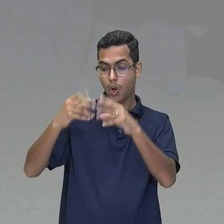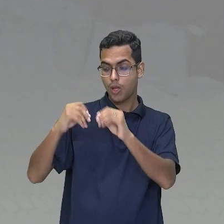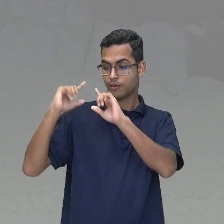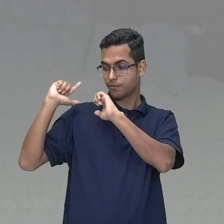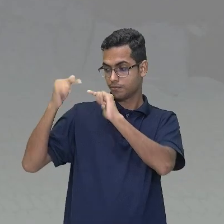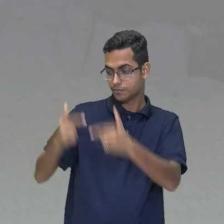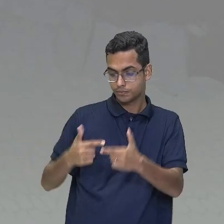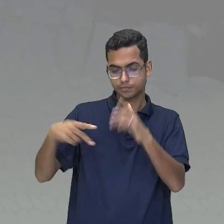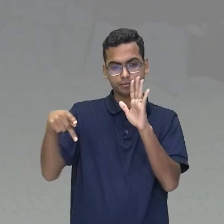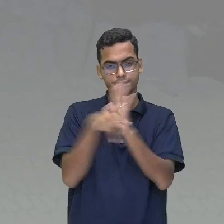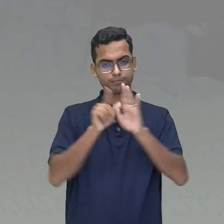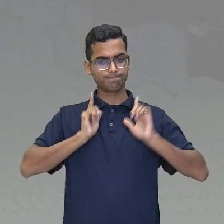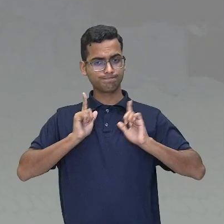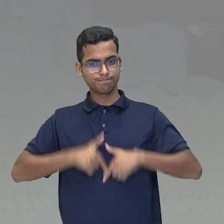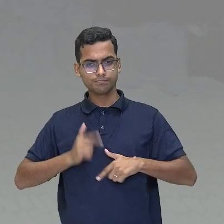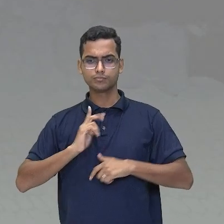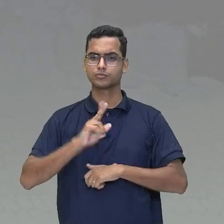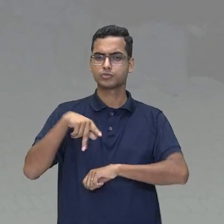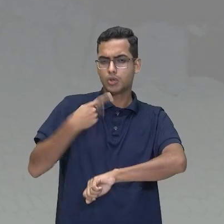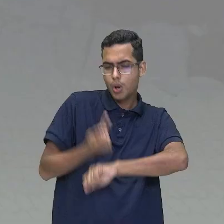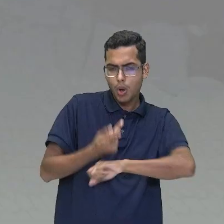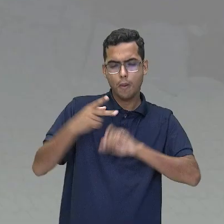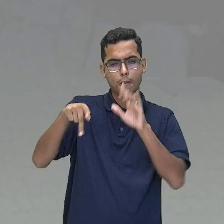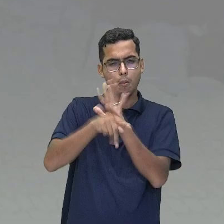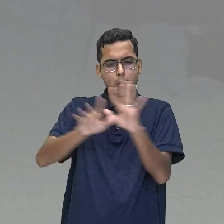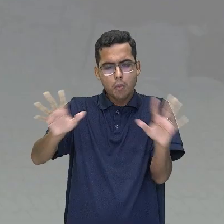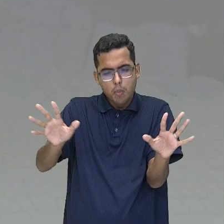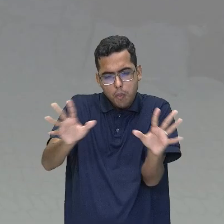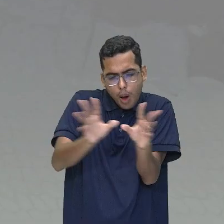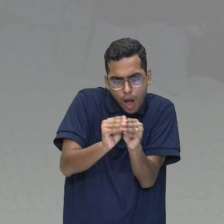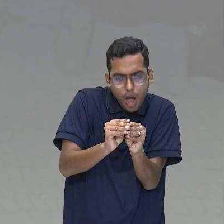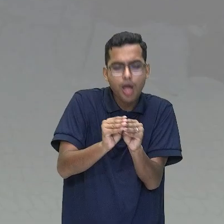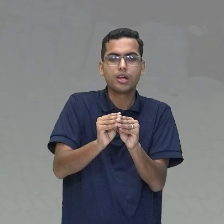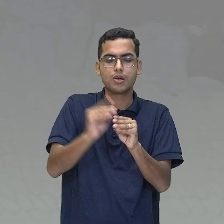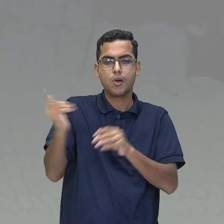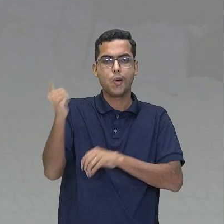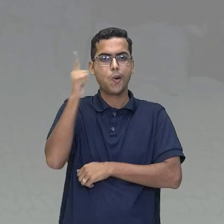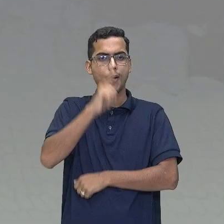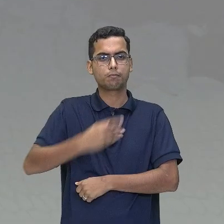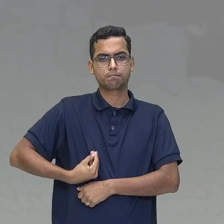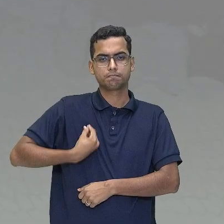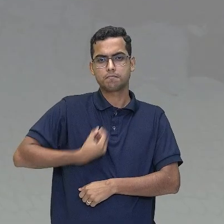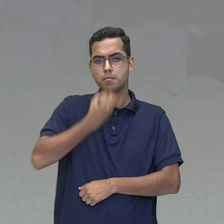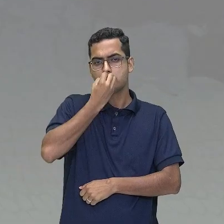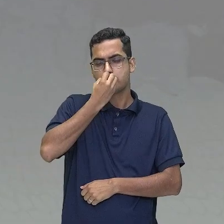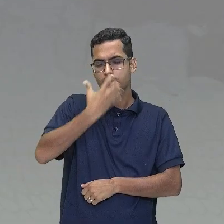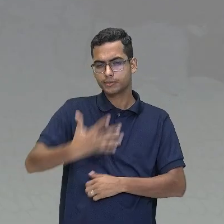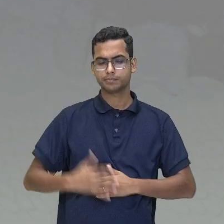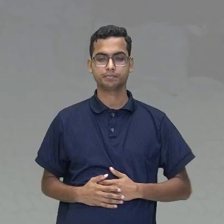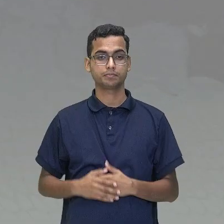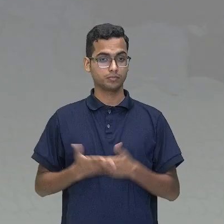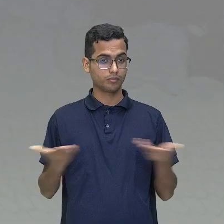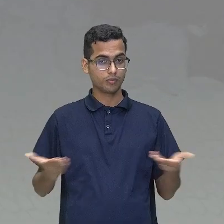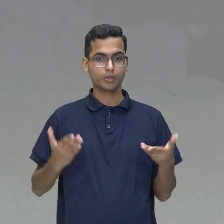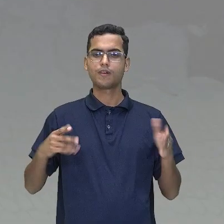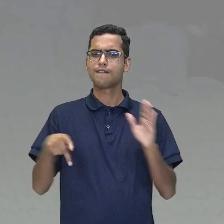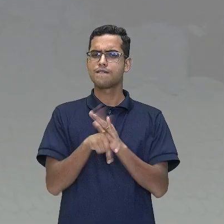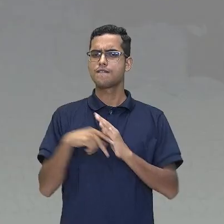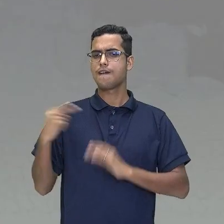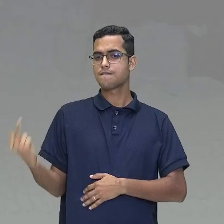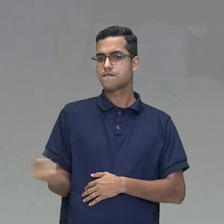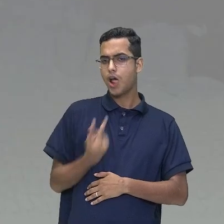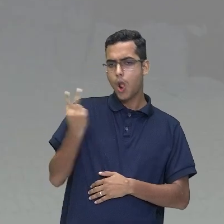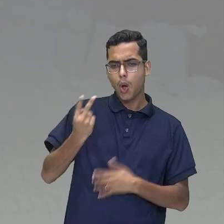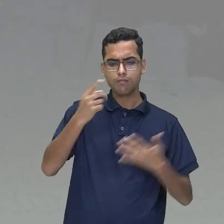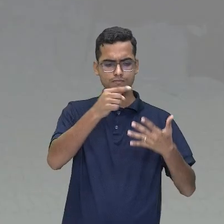2 mandamentos para que nós possamos viver bem a nossa vida. E agora vamos ver também os valores comuns nessas